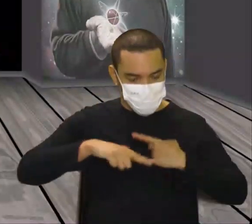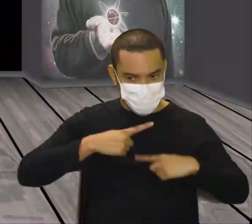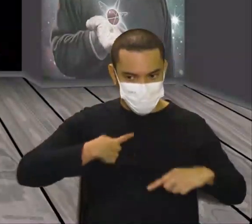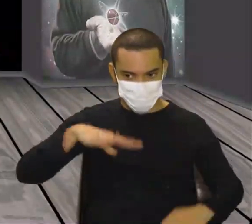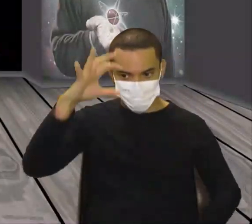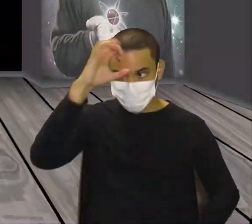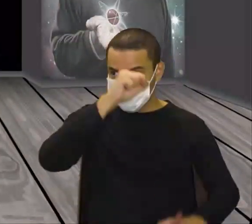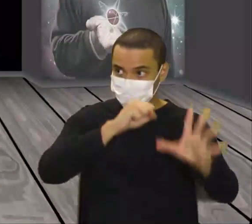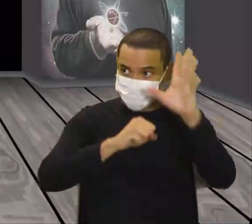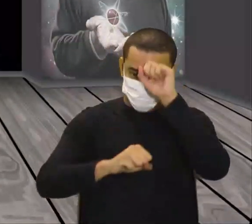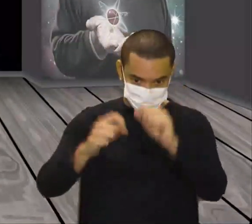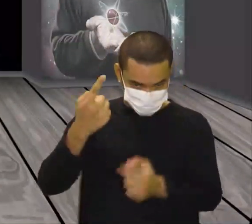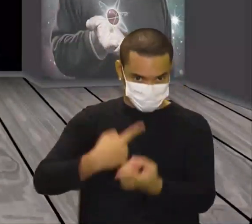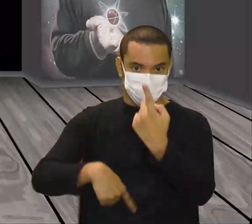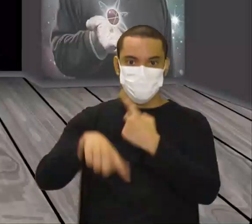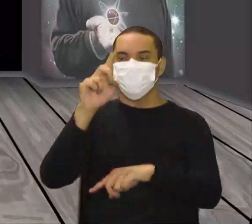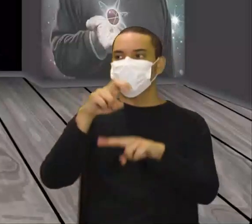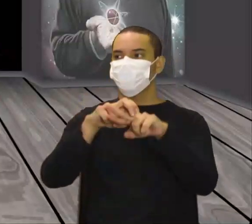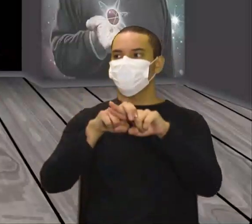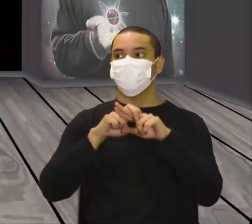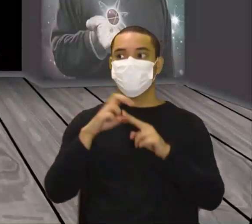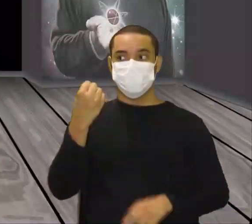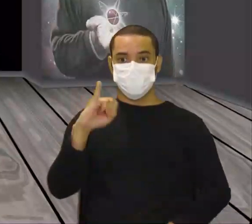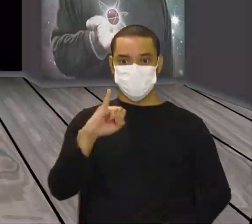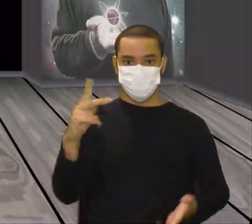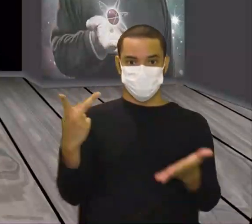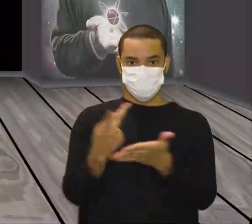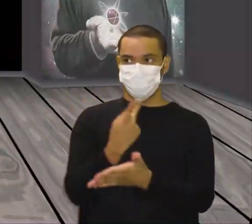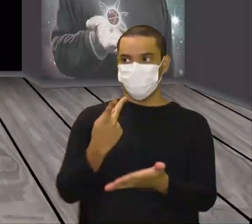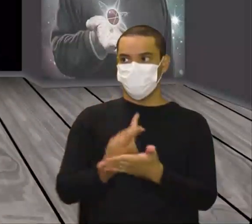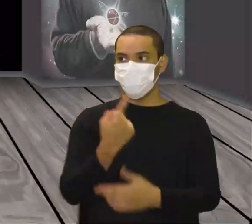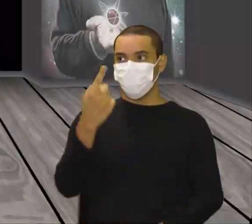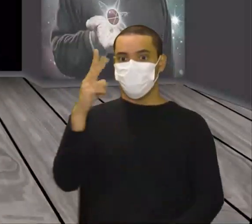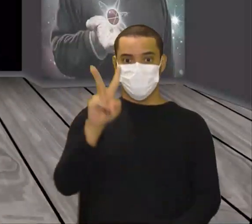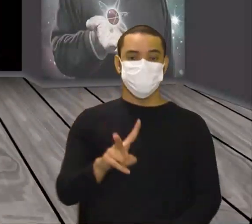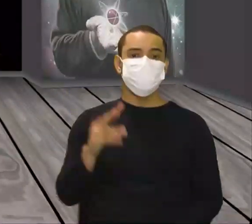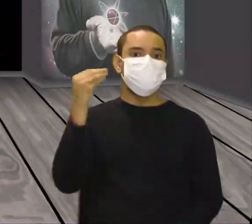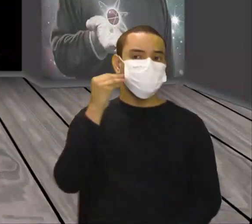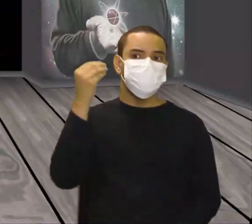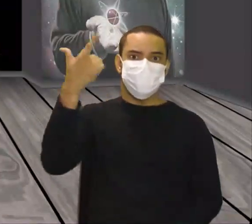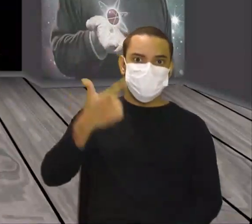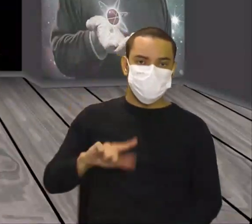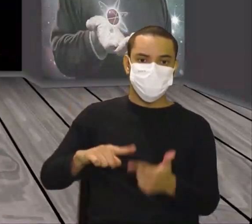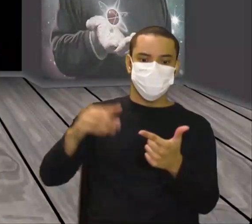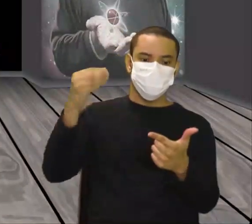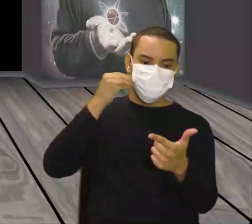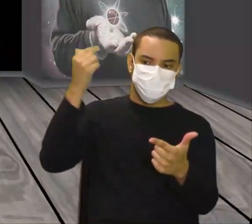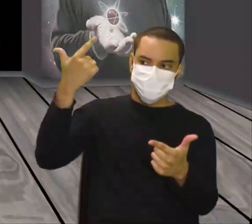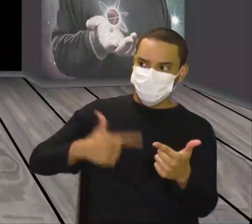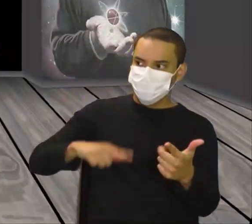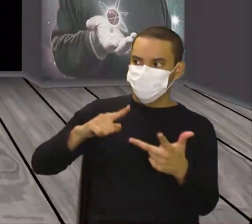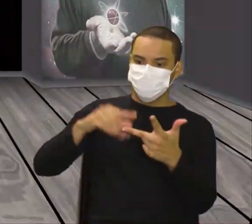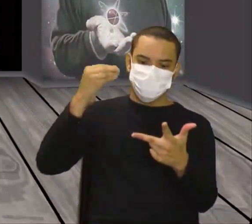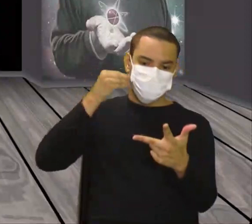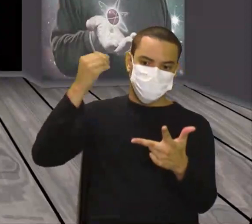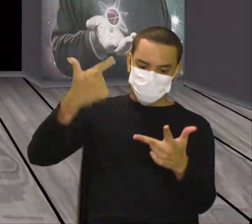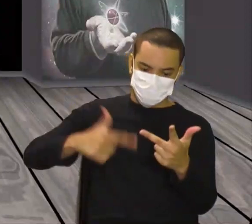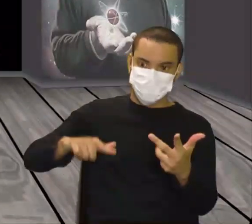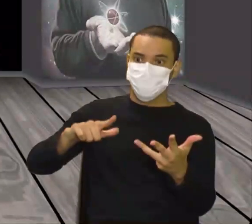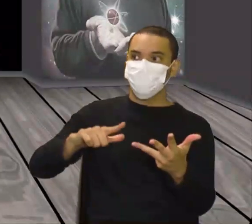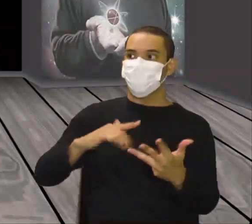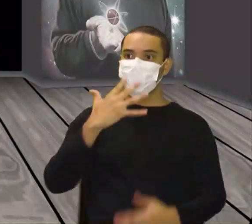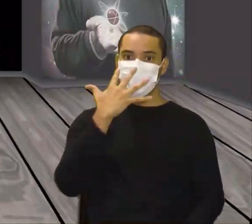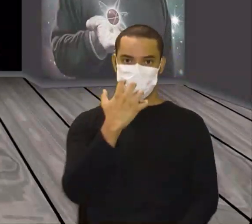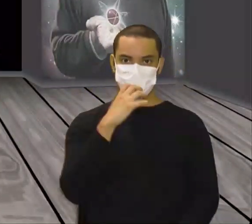superar. Então, quando der errado uma vez para você, tenta de novo. Quando der errado, tenta de novo, tenta de novo. Albert Einstein teve algumas teorias.